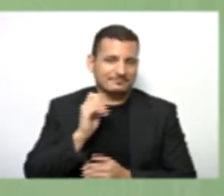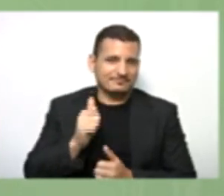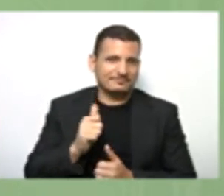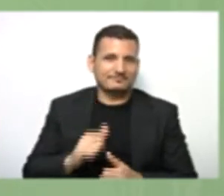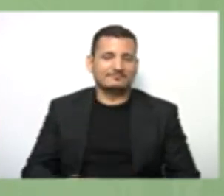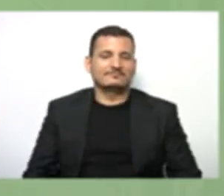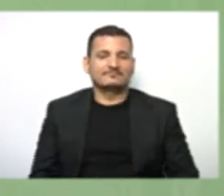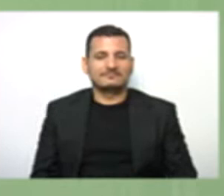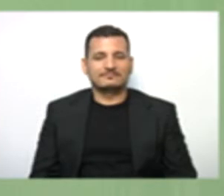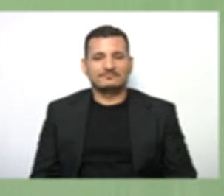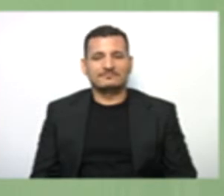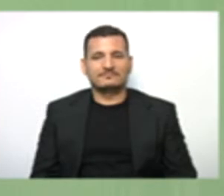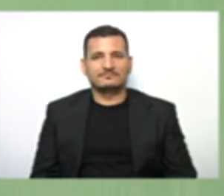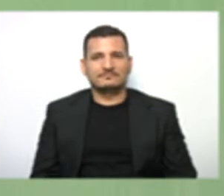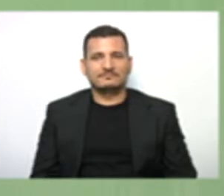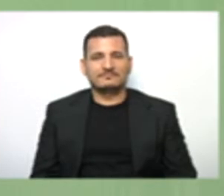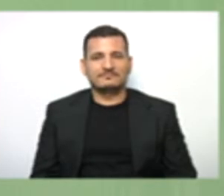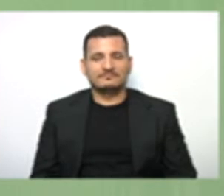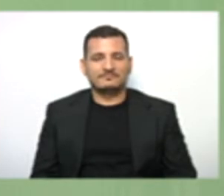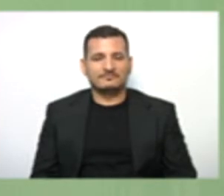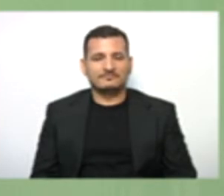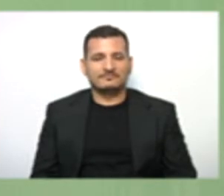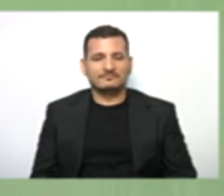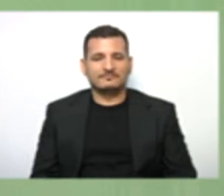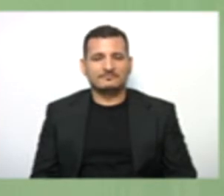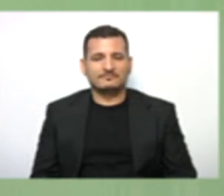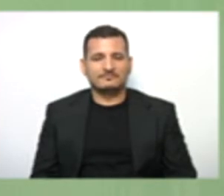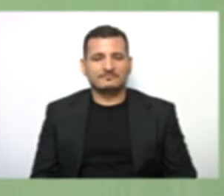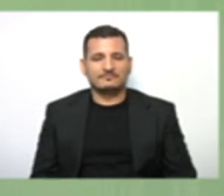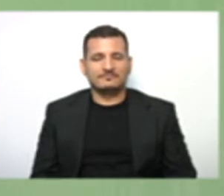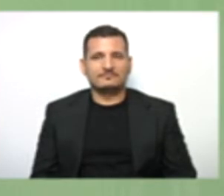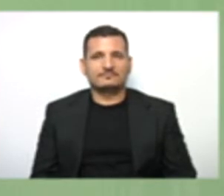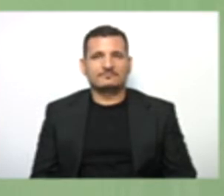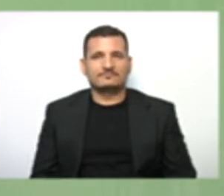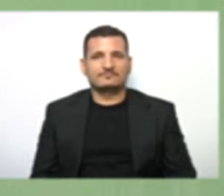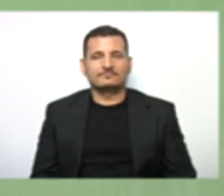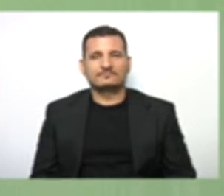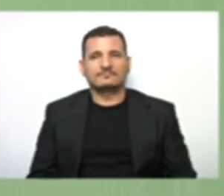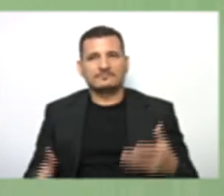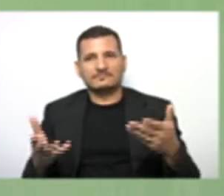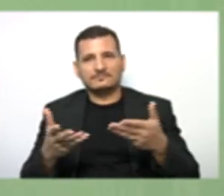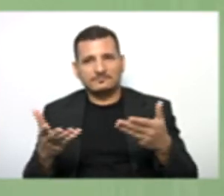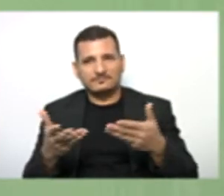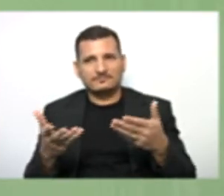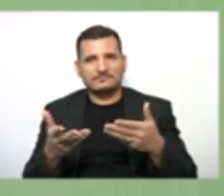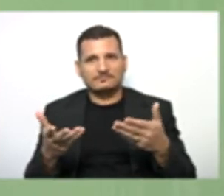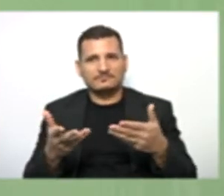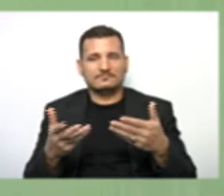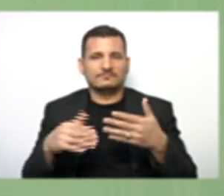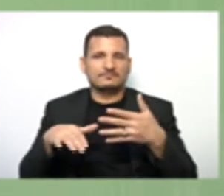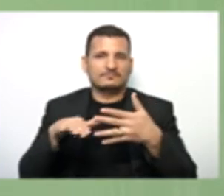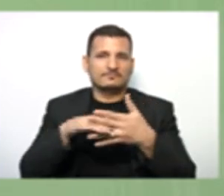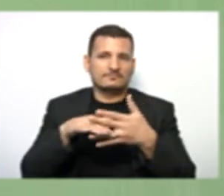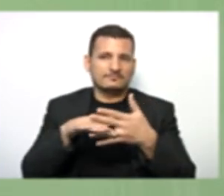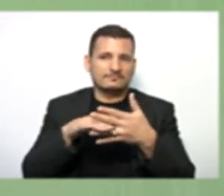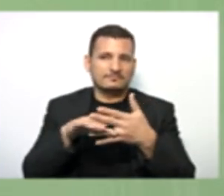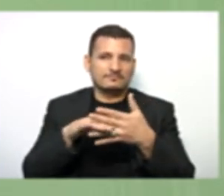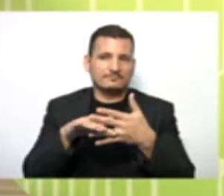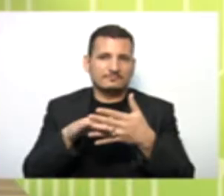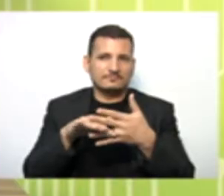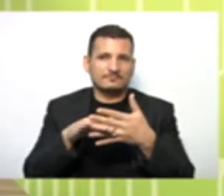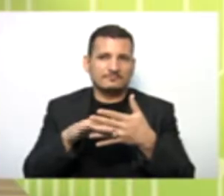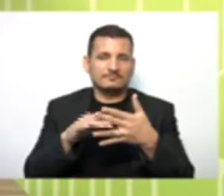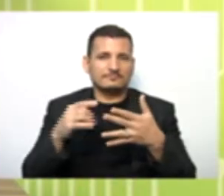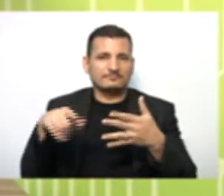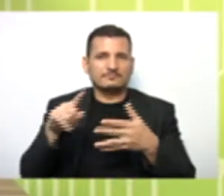tá? Bom, com isso, a gente vai para o nosso intervalo aí para que vocês possam